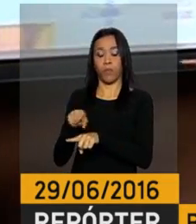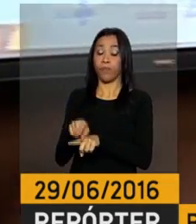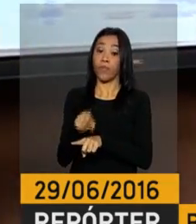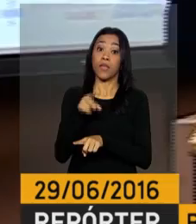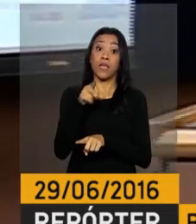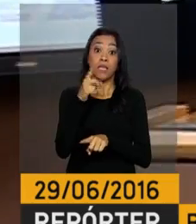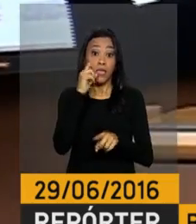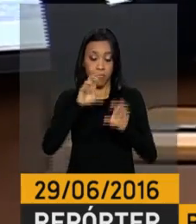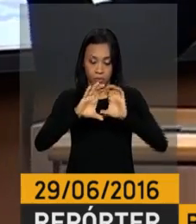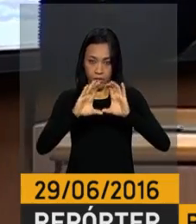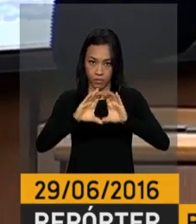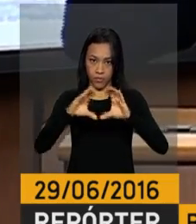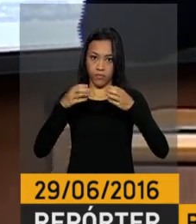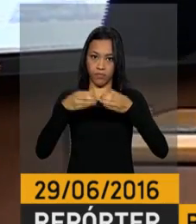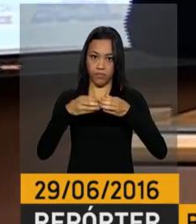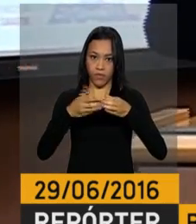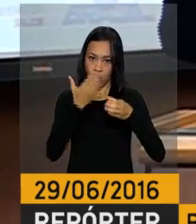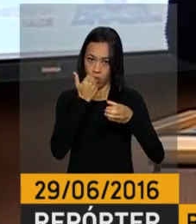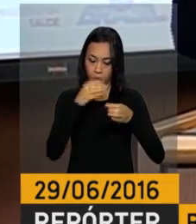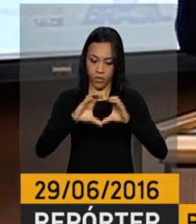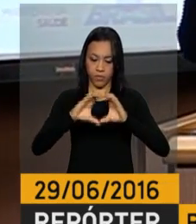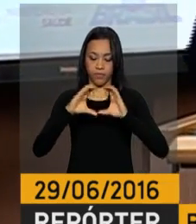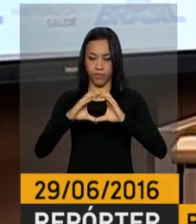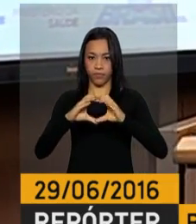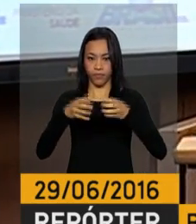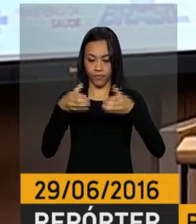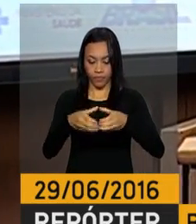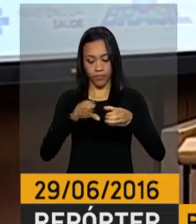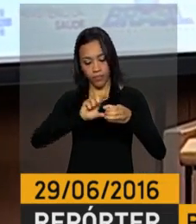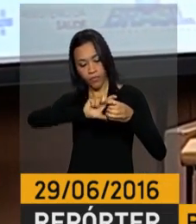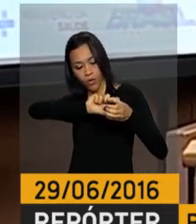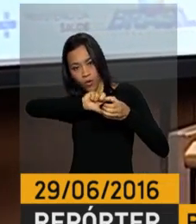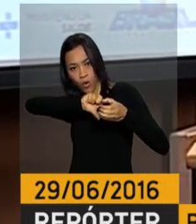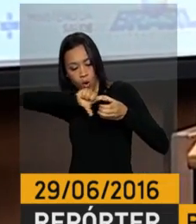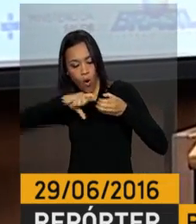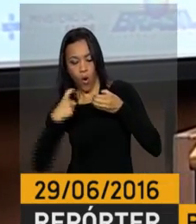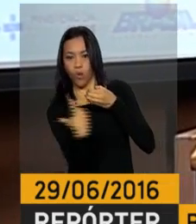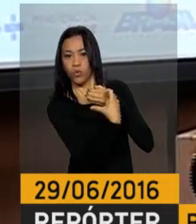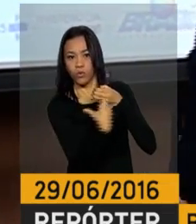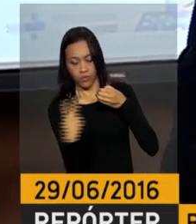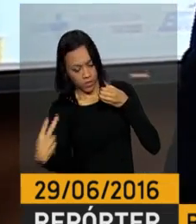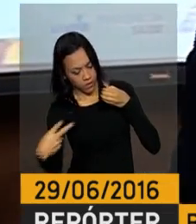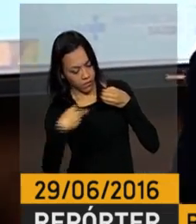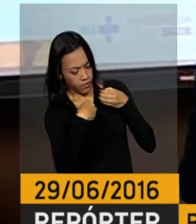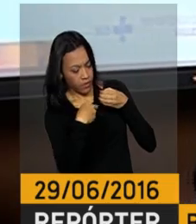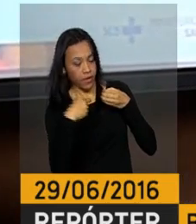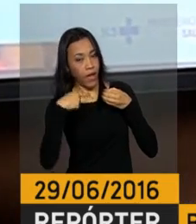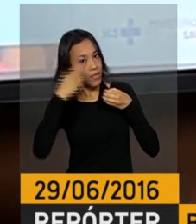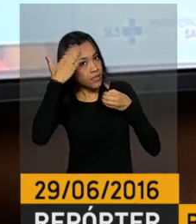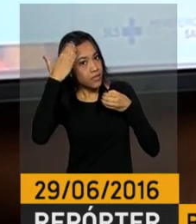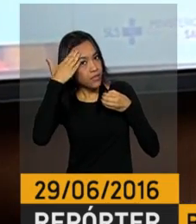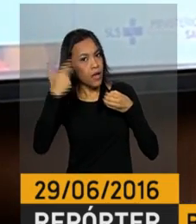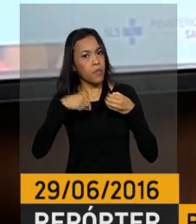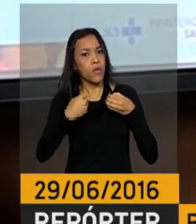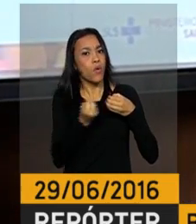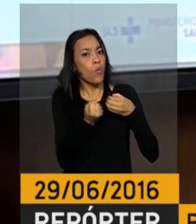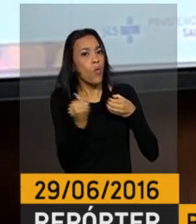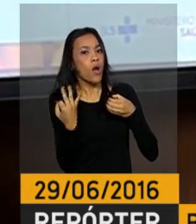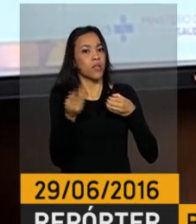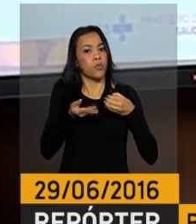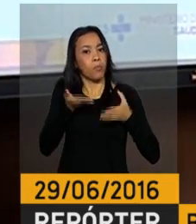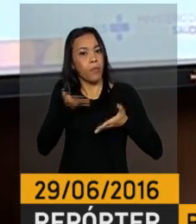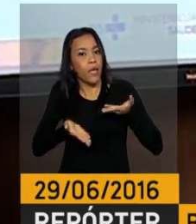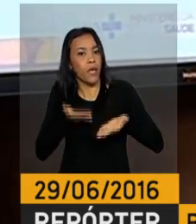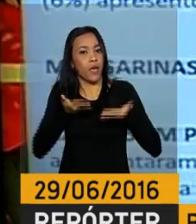rótulo dos alimentos de fato tá adequado quando faz análise Laboratorial dos produtos e